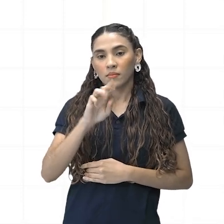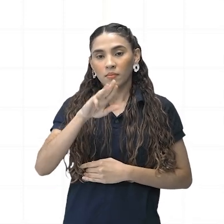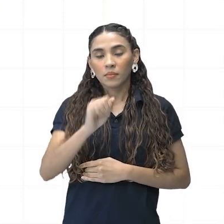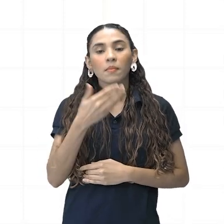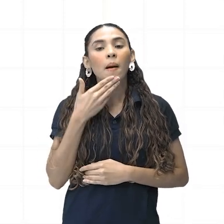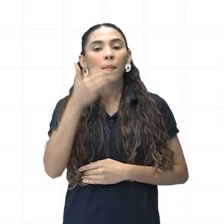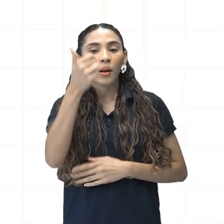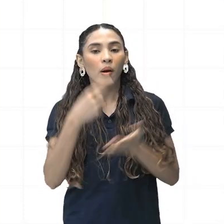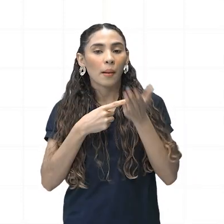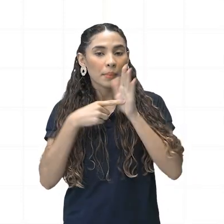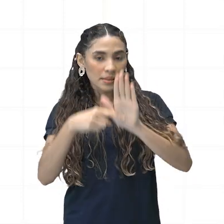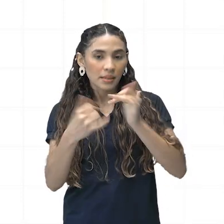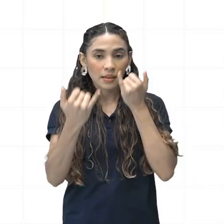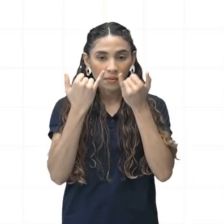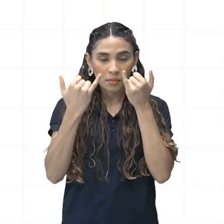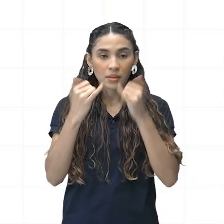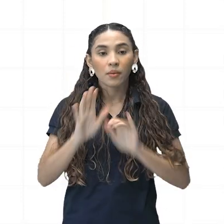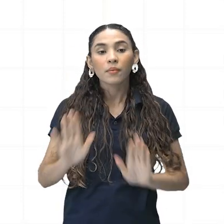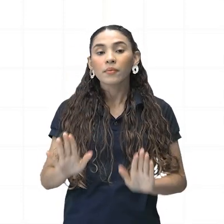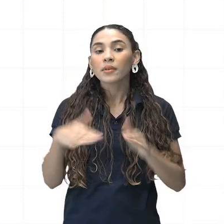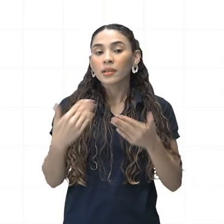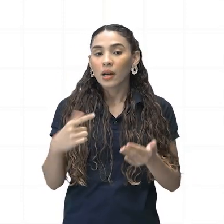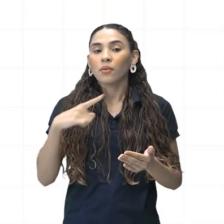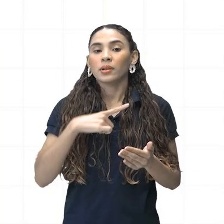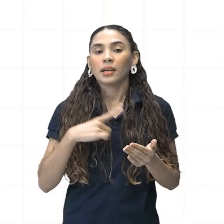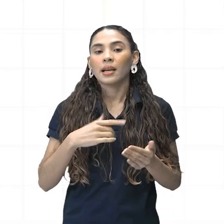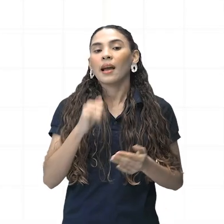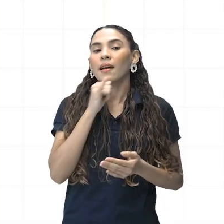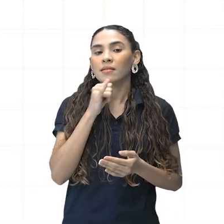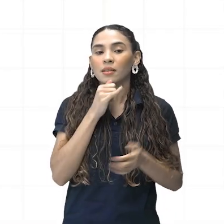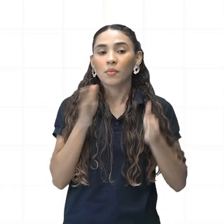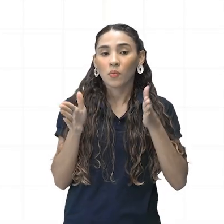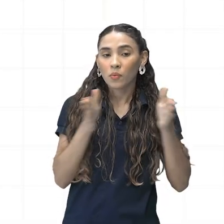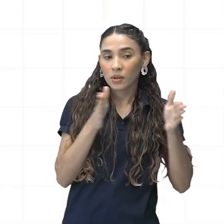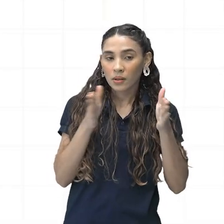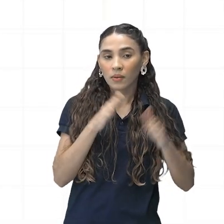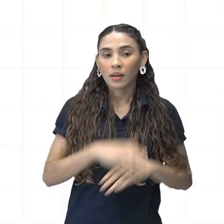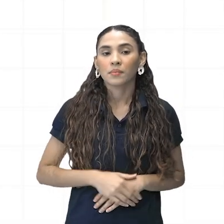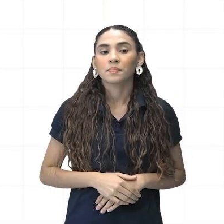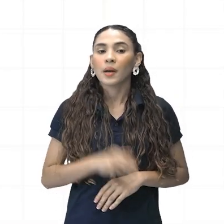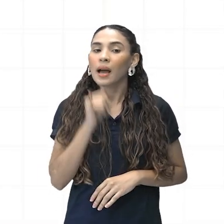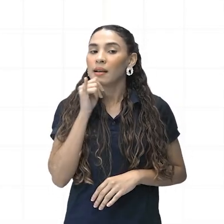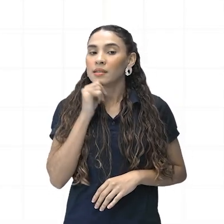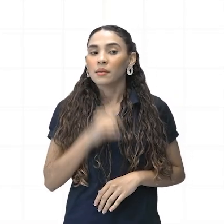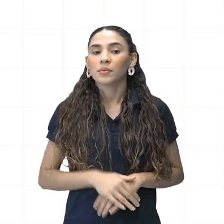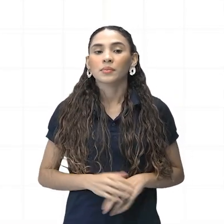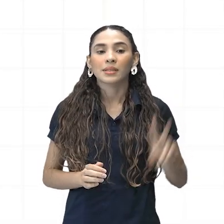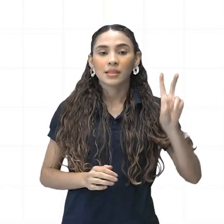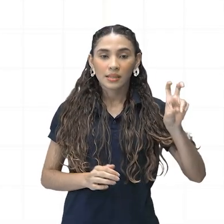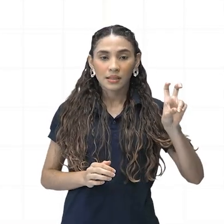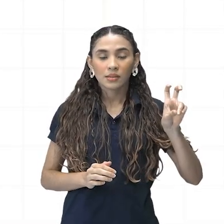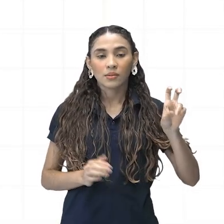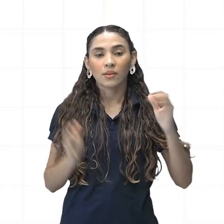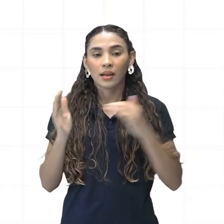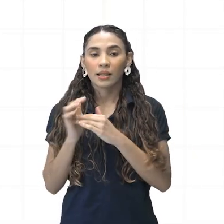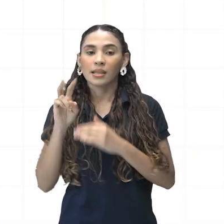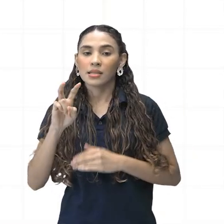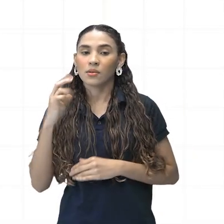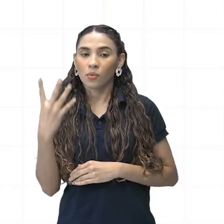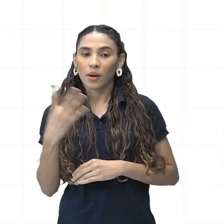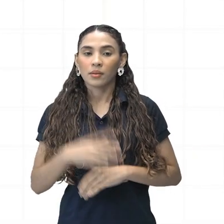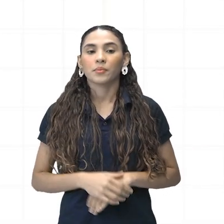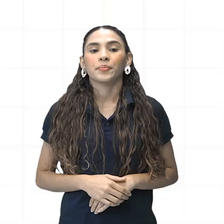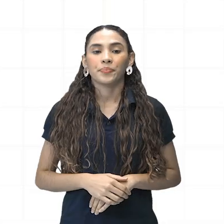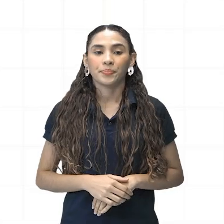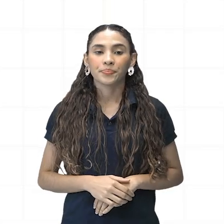nós temos aqui, primeiro, os intervalos. Então, nosso primeiro intervalo vai de 5 a